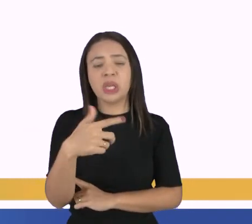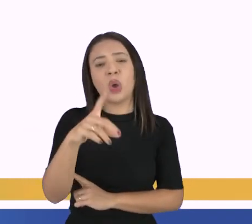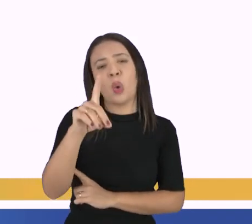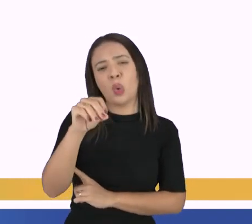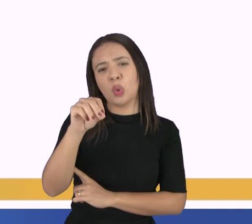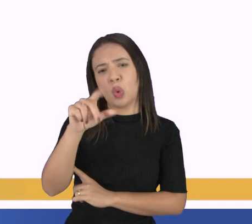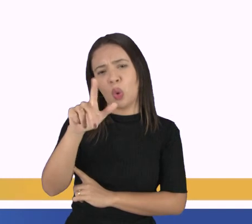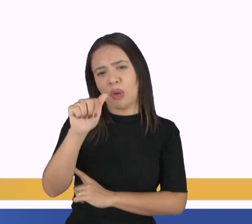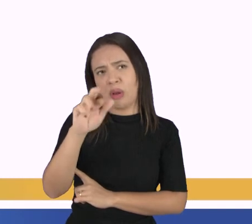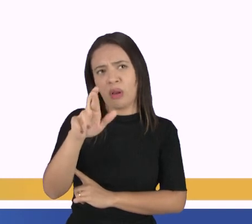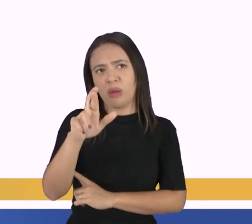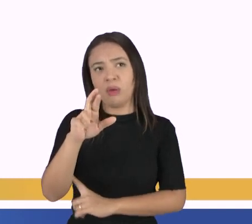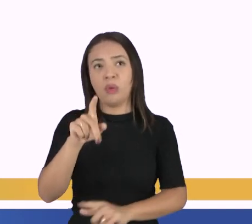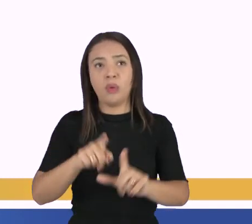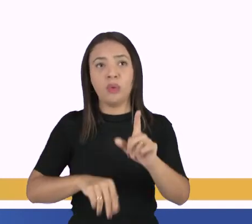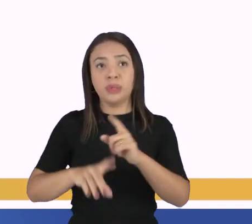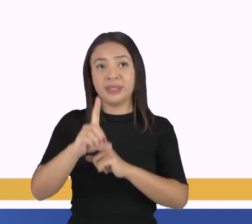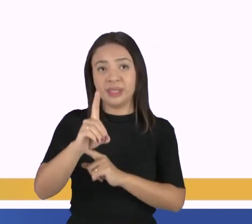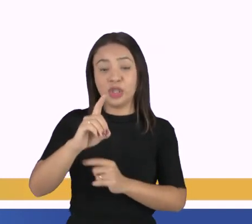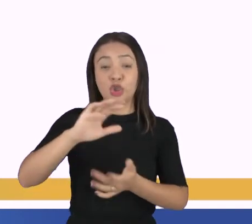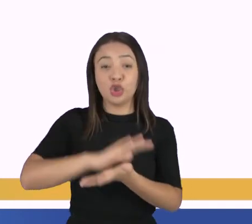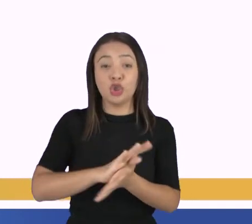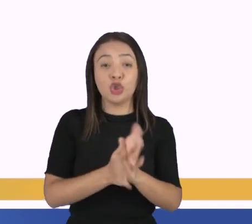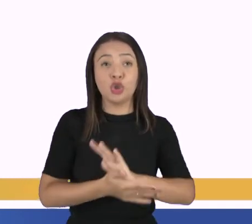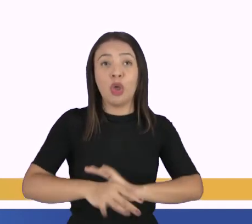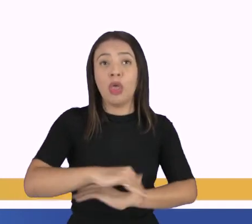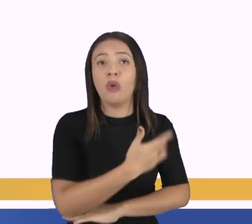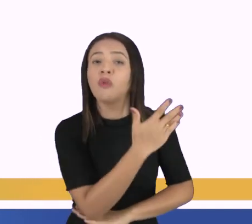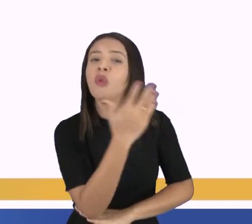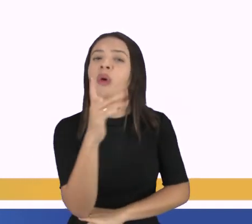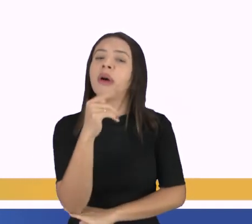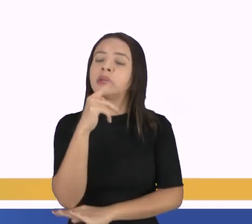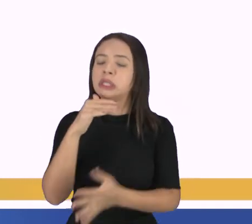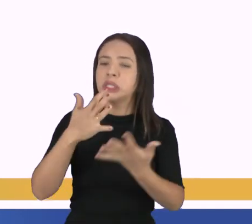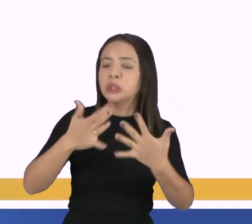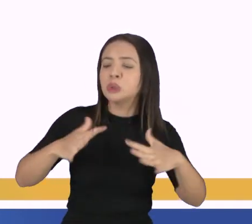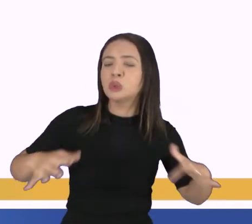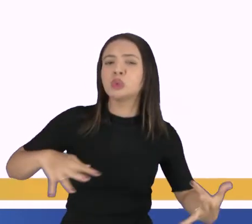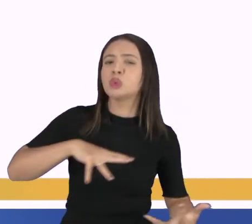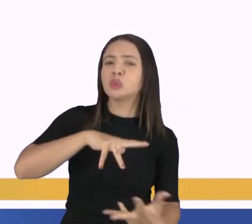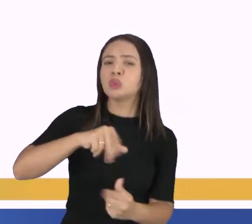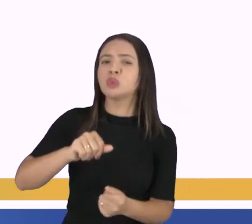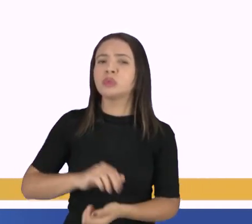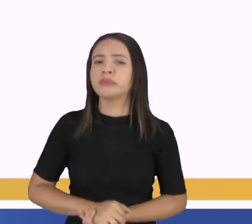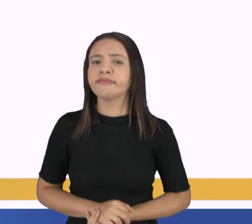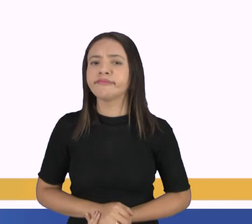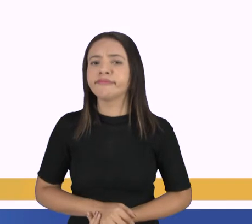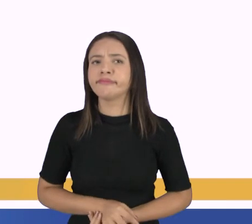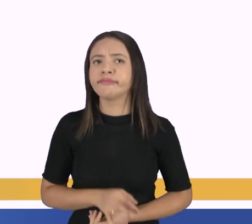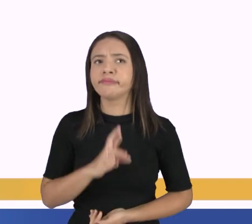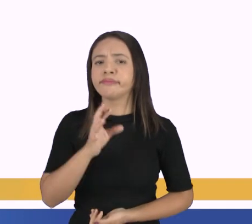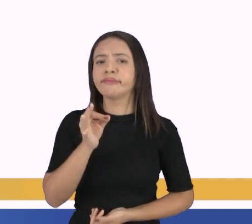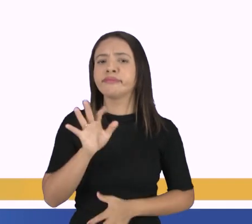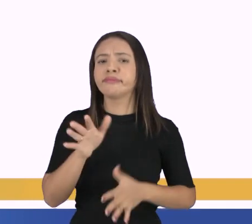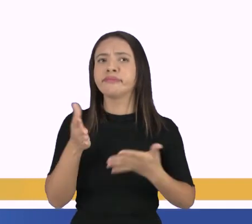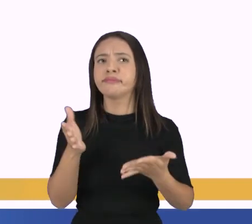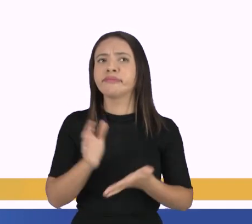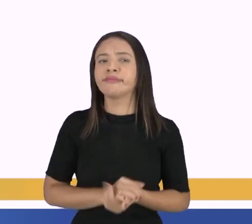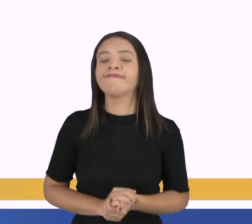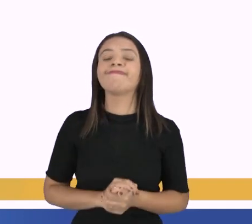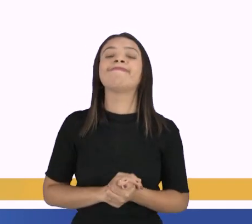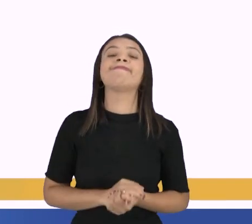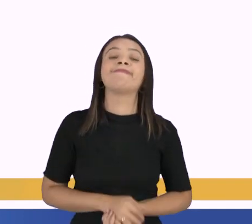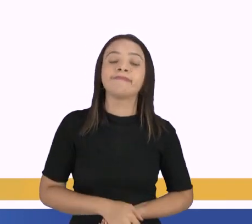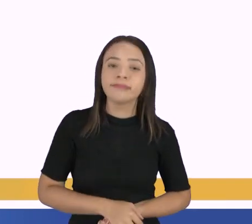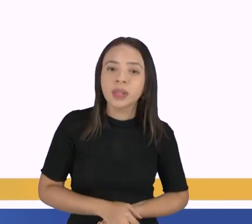aí, pessoal? A aula ainda está bem fresca, né? Qual seria a resposta correta aí? Vamos observar aqui. Então,